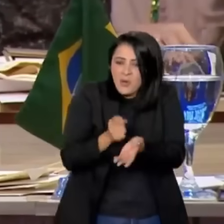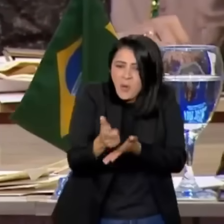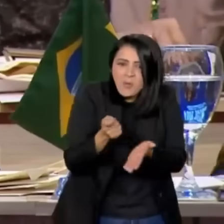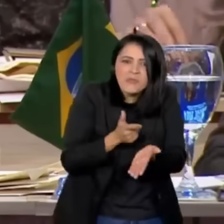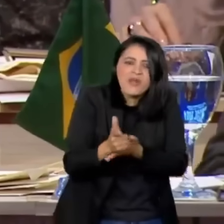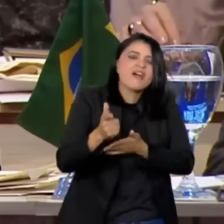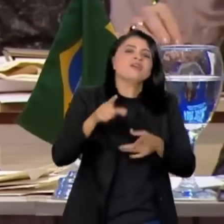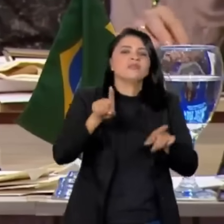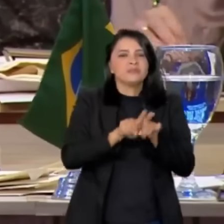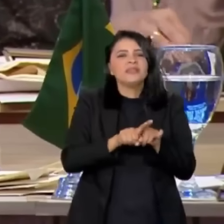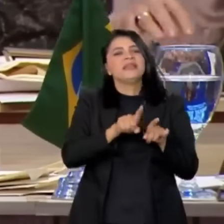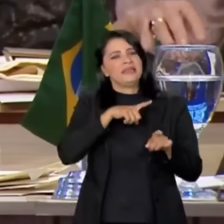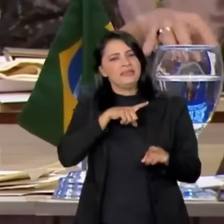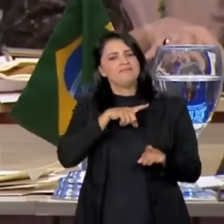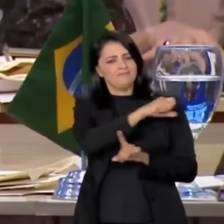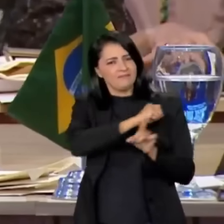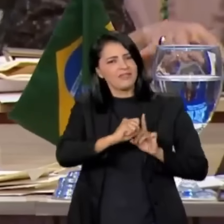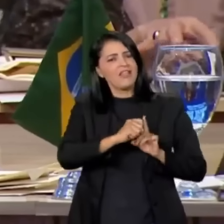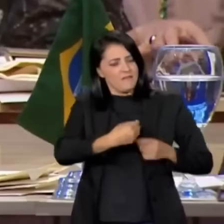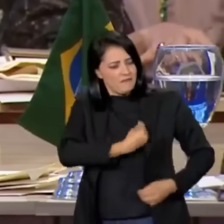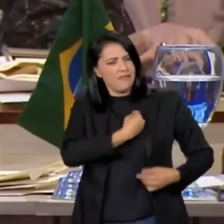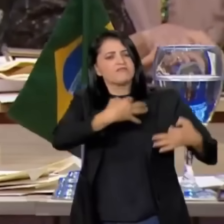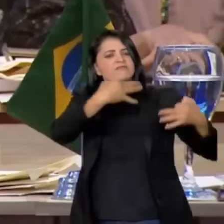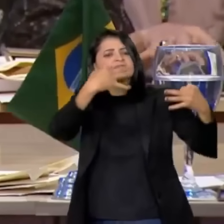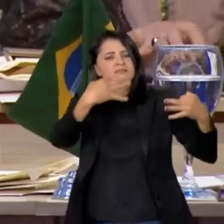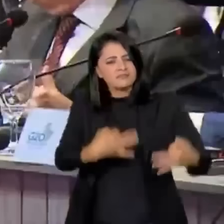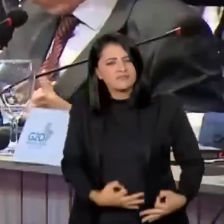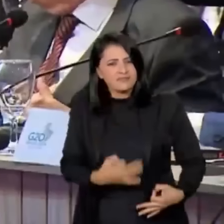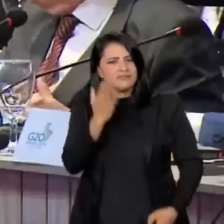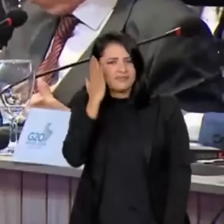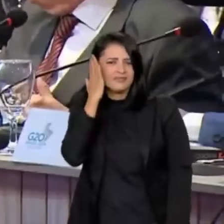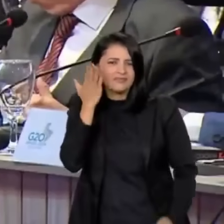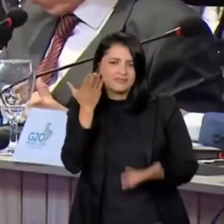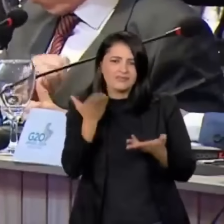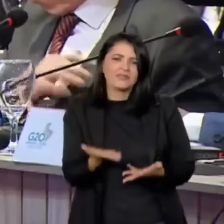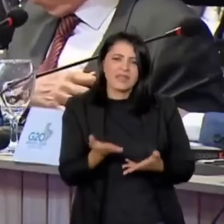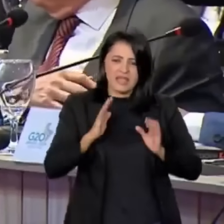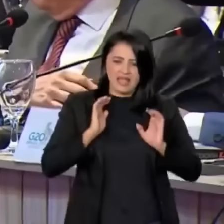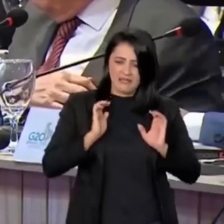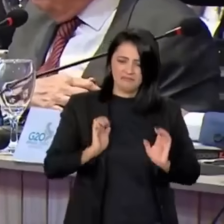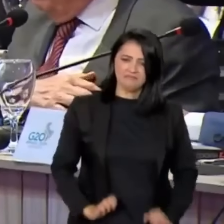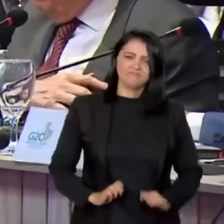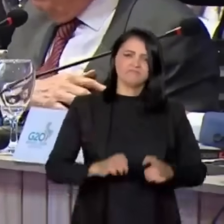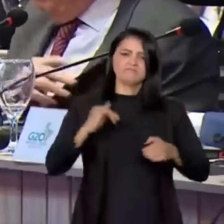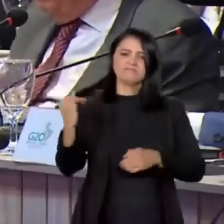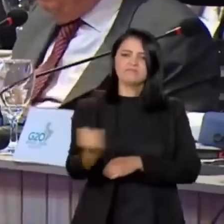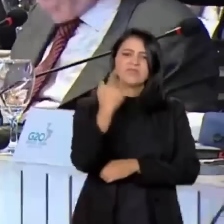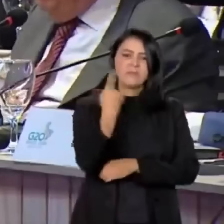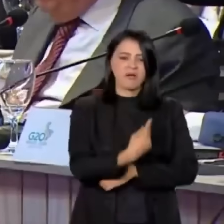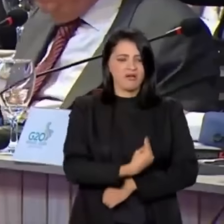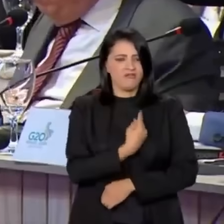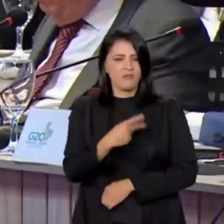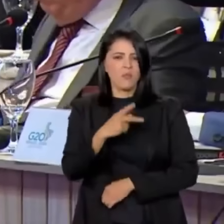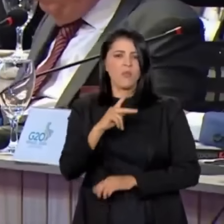e sociedade vivendo decência, sabe, ética imprescindível para a sobrevivência